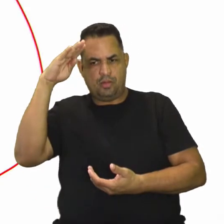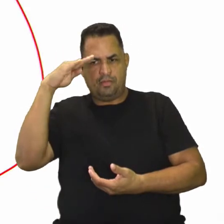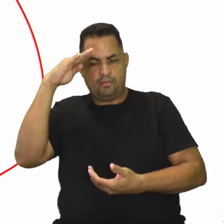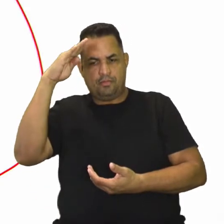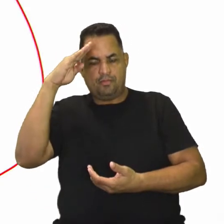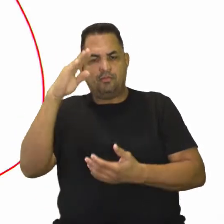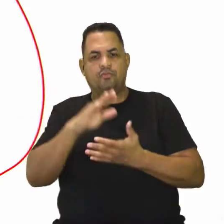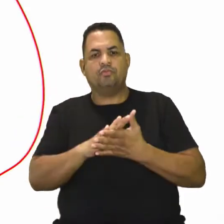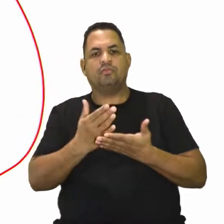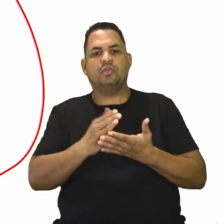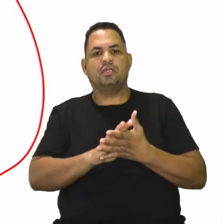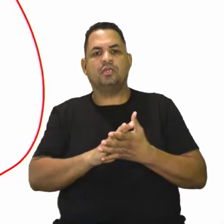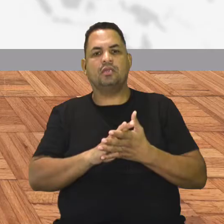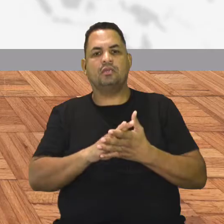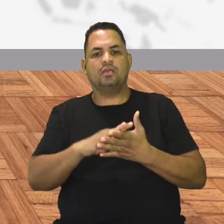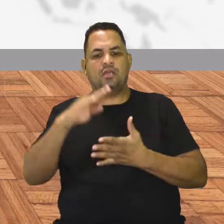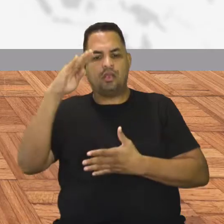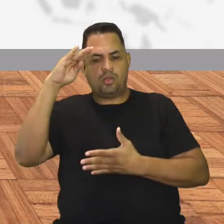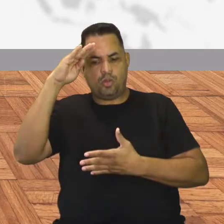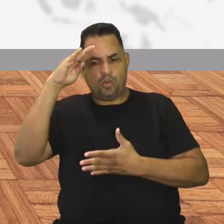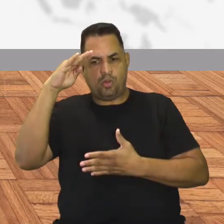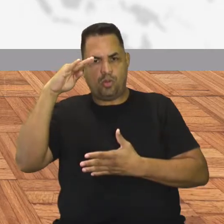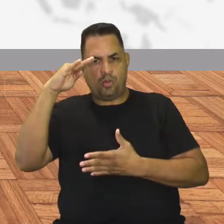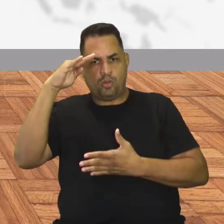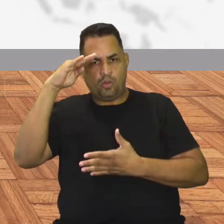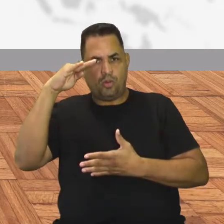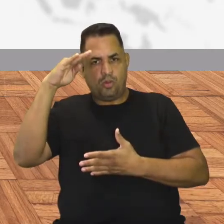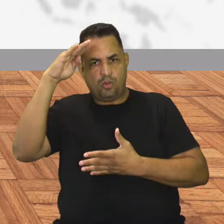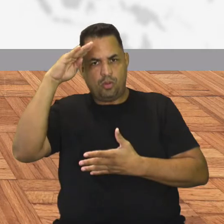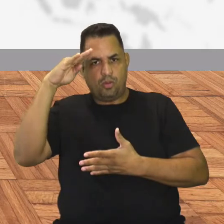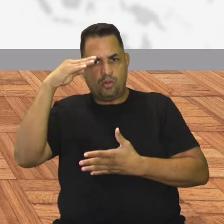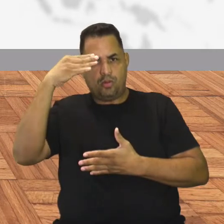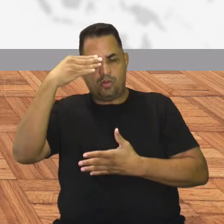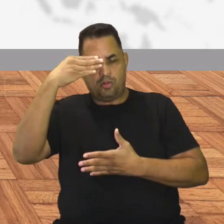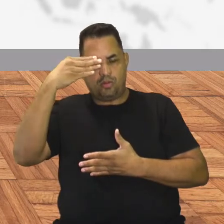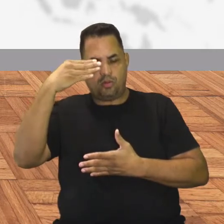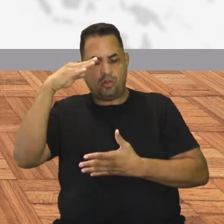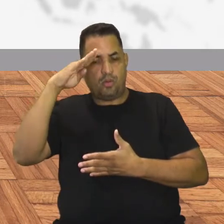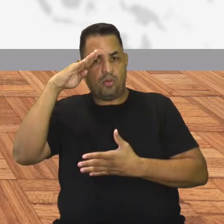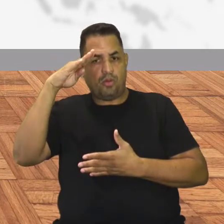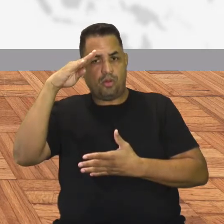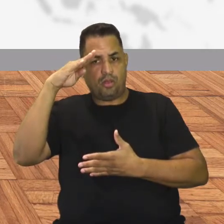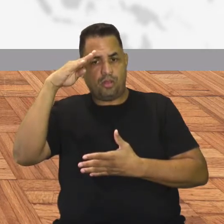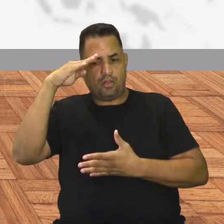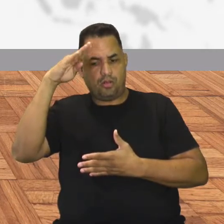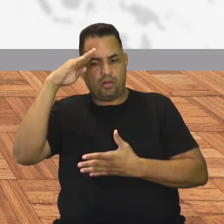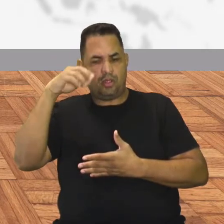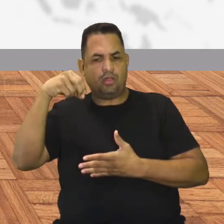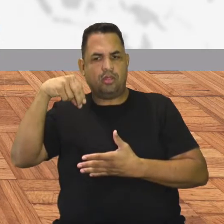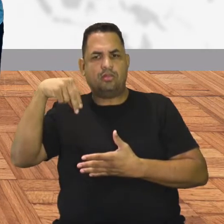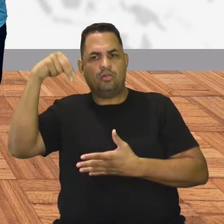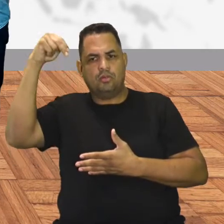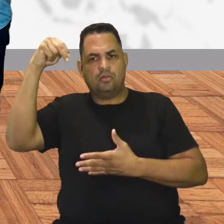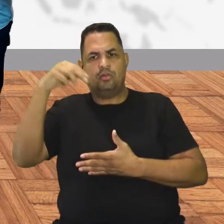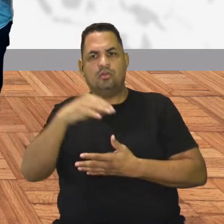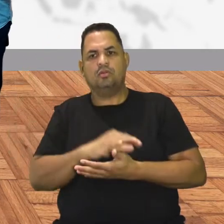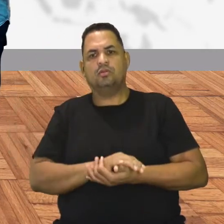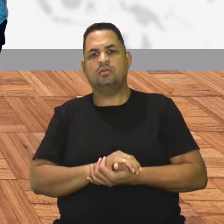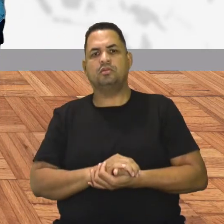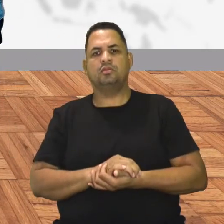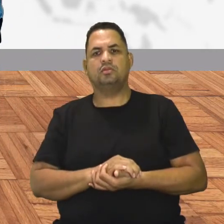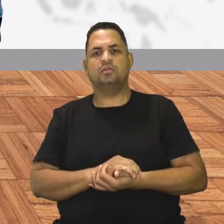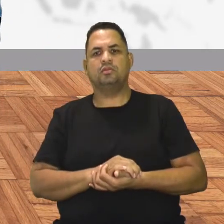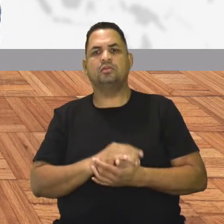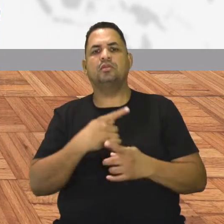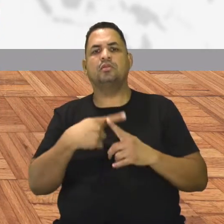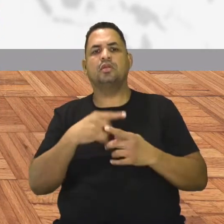e o outro é a Coreia do Norte. Um é Cuba e o outro é a Coreia do Norte. Dentro disso aqui. Cuba e Coreia do